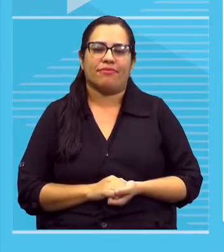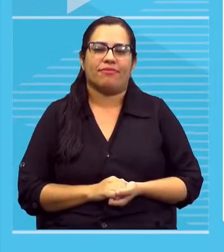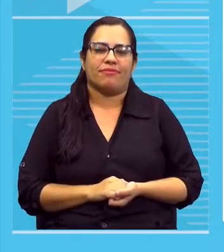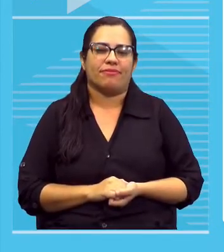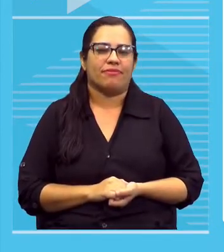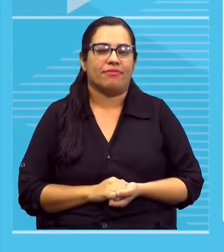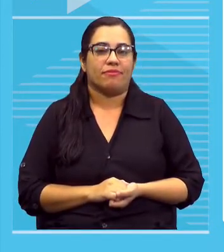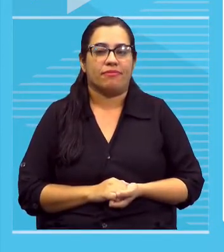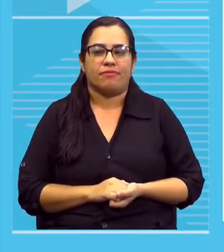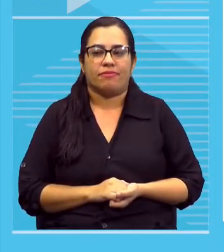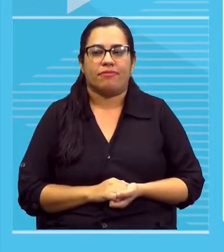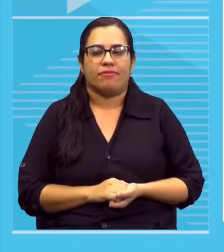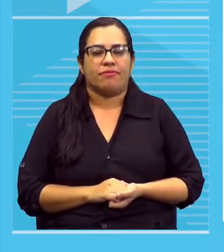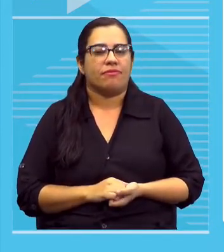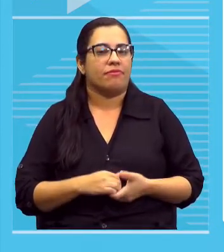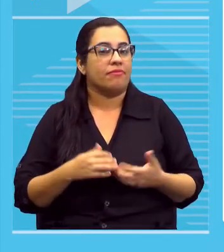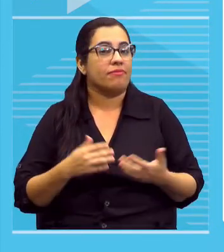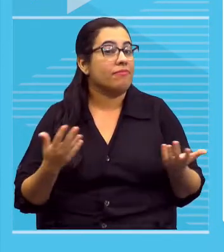bom hein